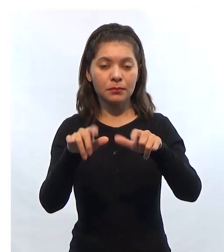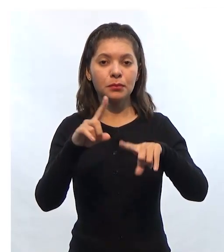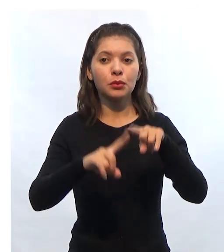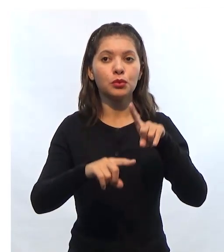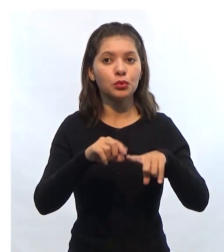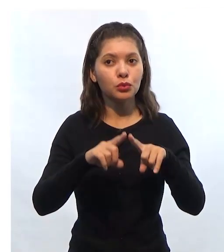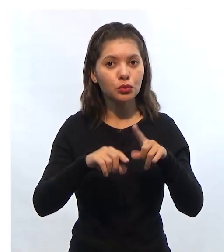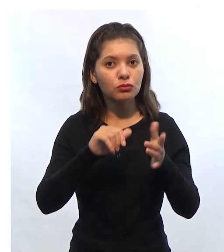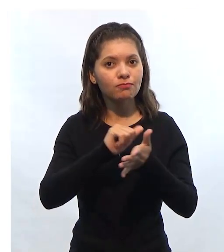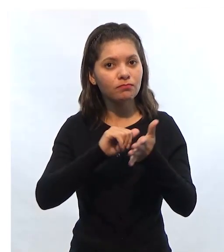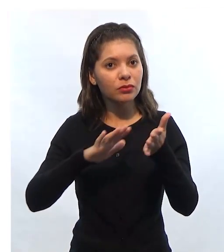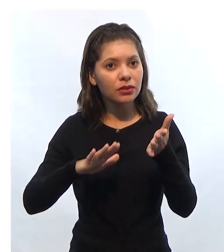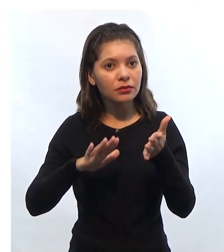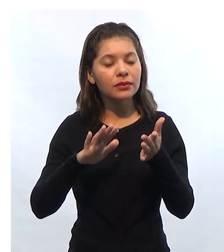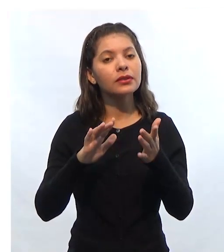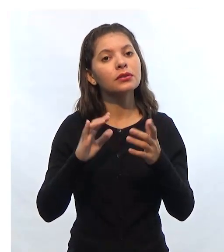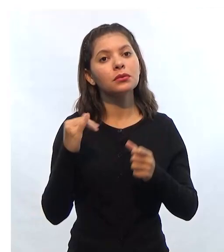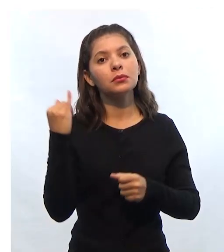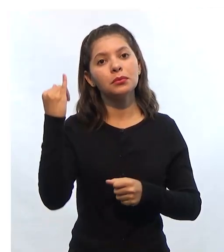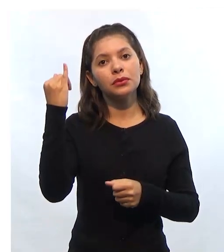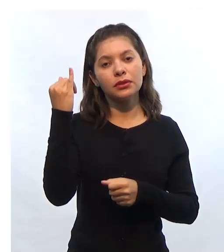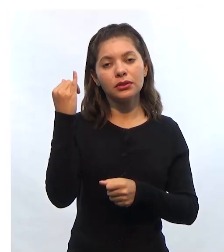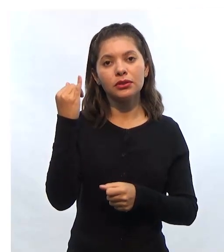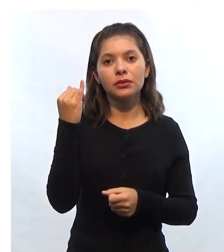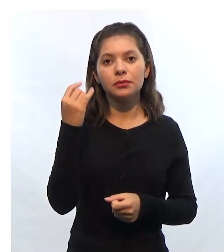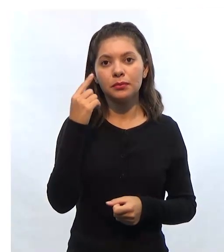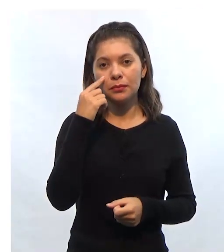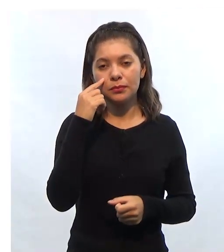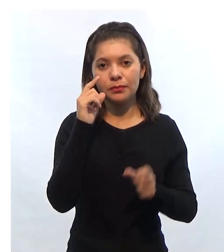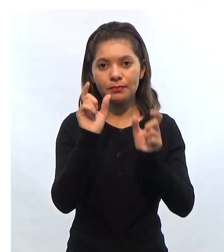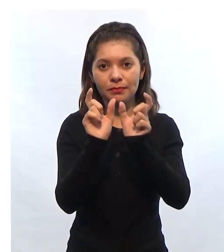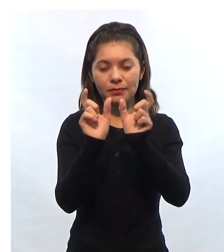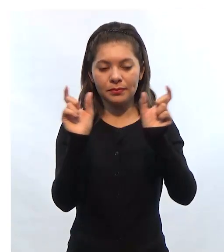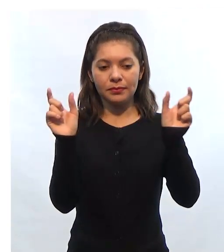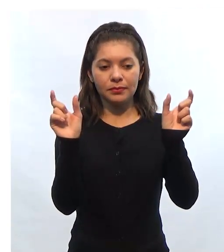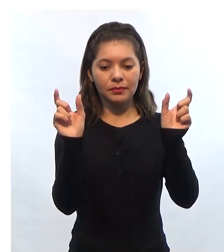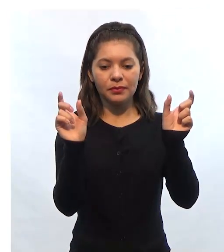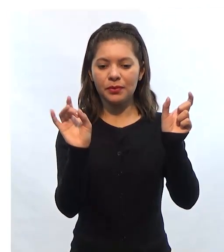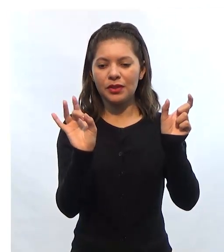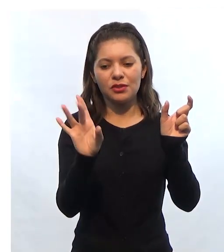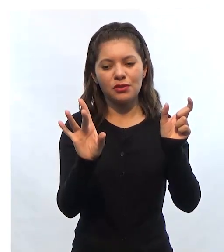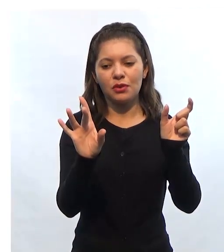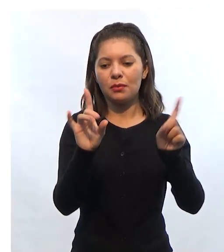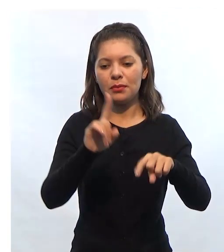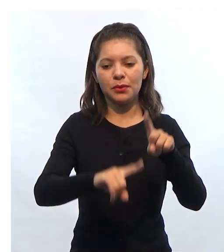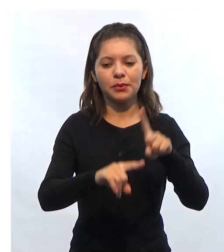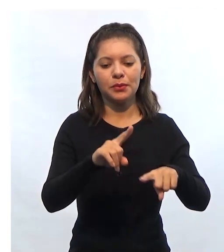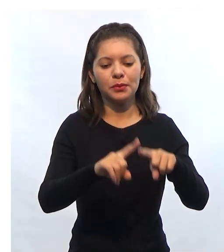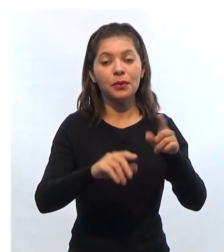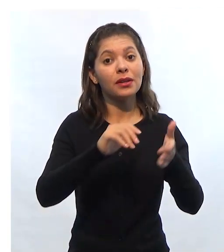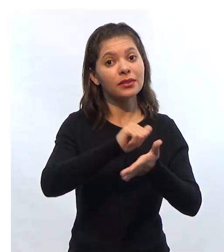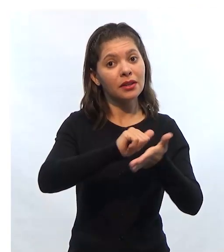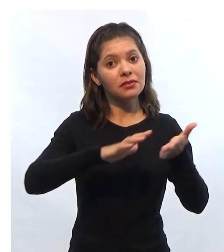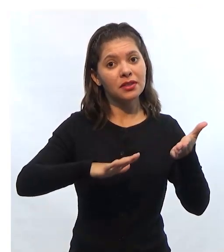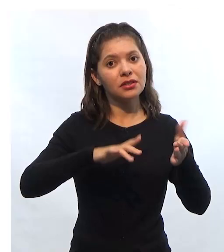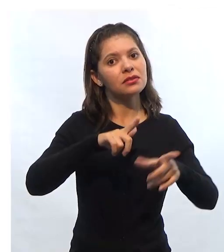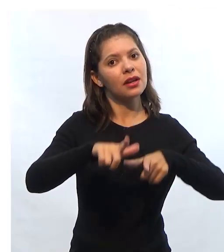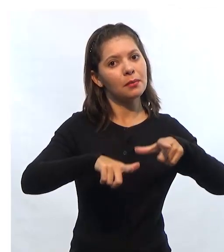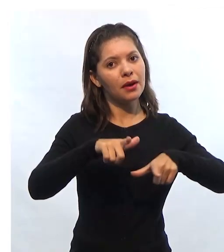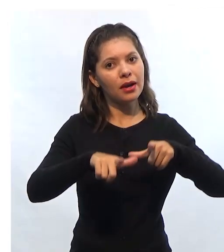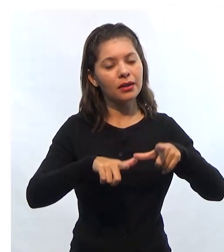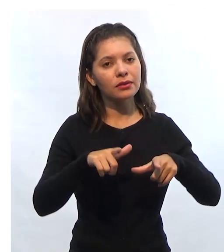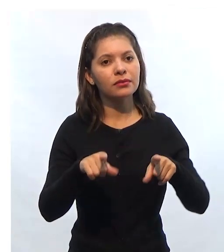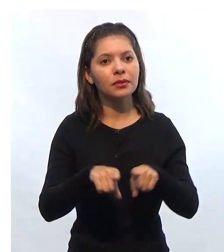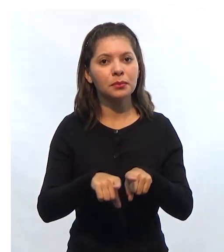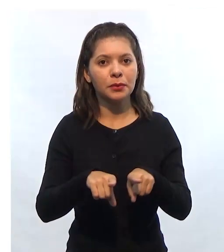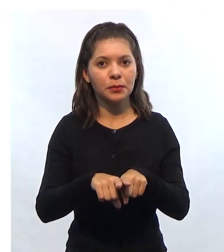ou serviços, muito importante, tá? Porque não é só produto, a gente está falando de serviços também, que ao